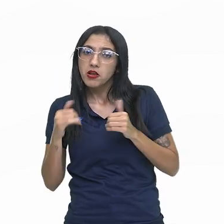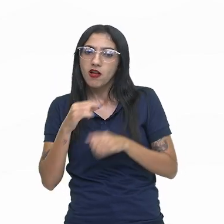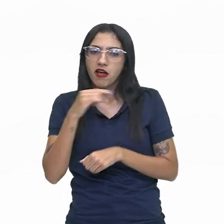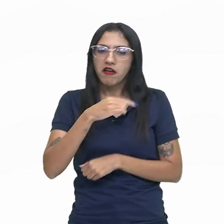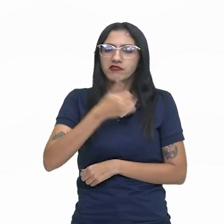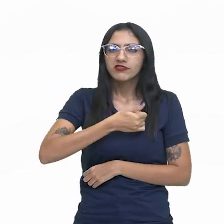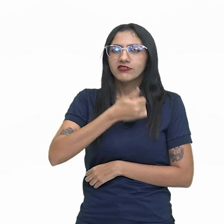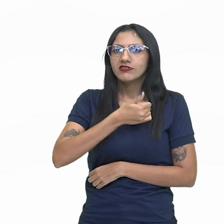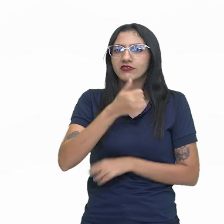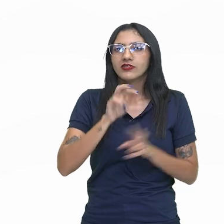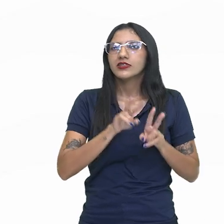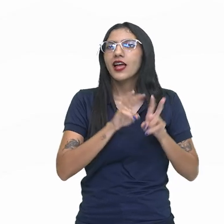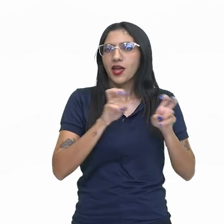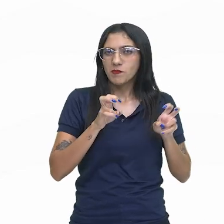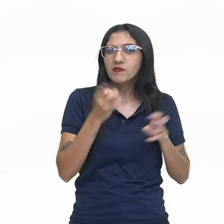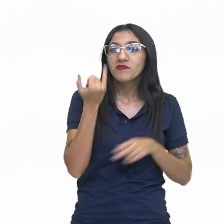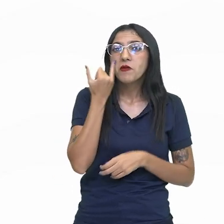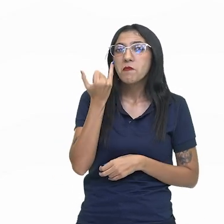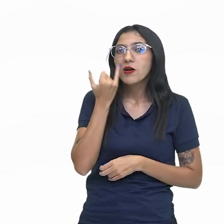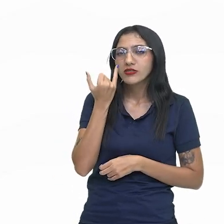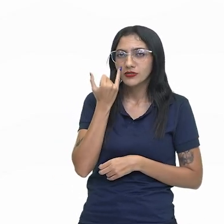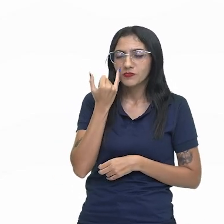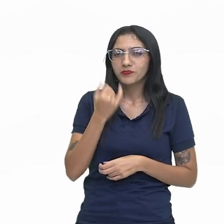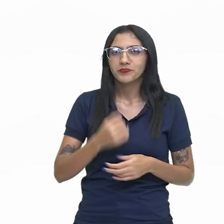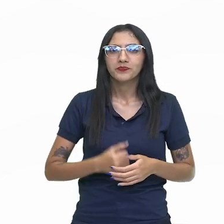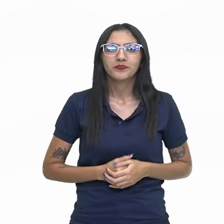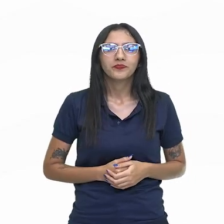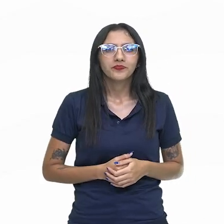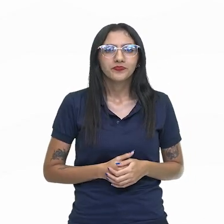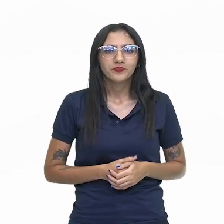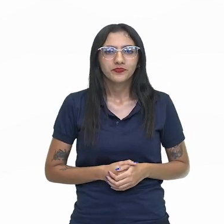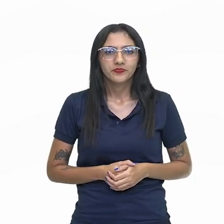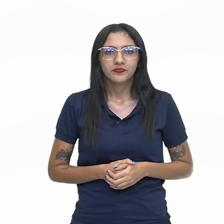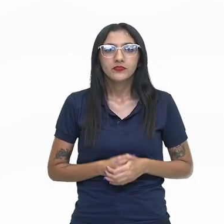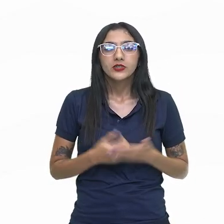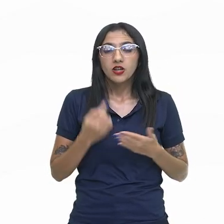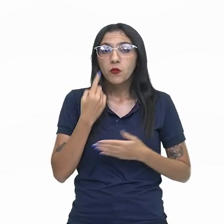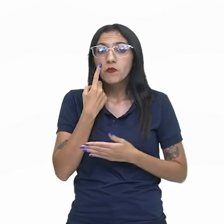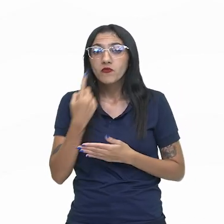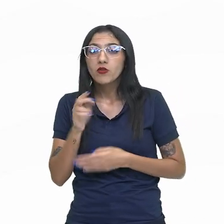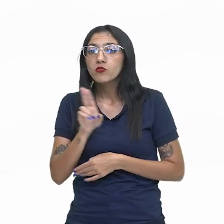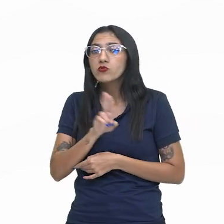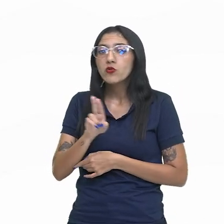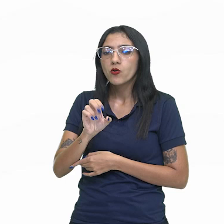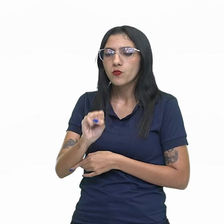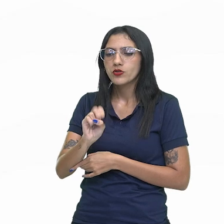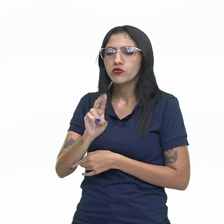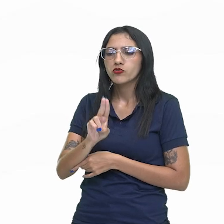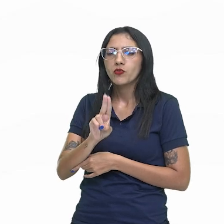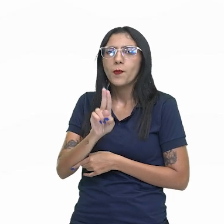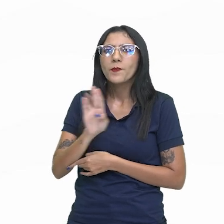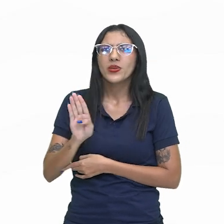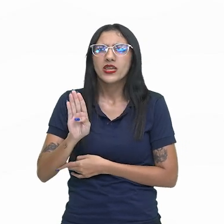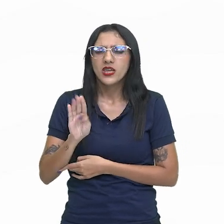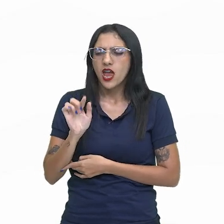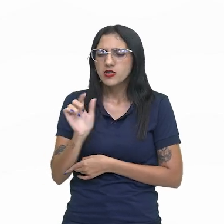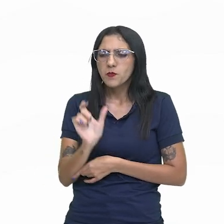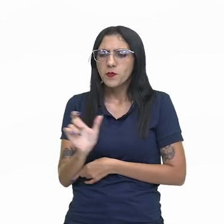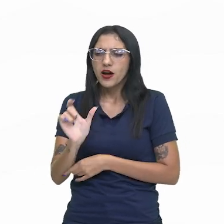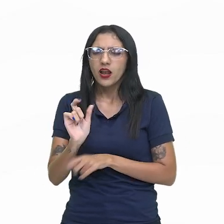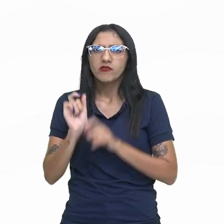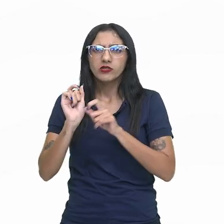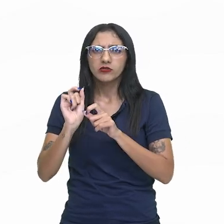essa temática da notícia. Então, se eu tenho, veja-se que subtítulo, porque sub